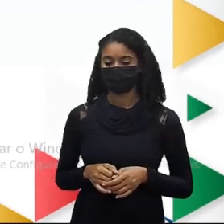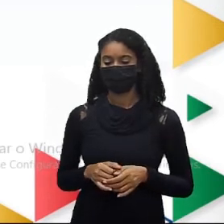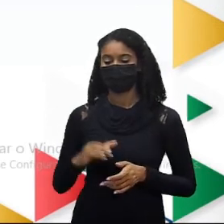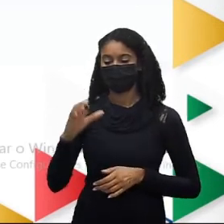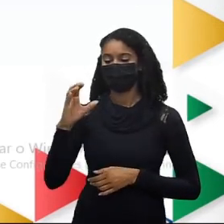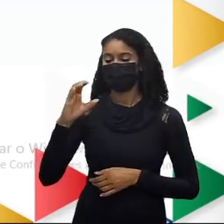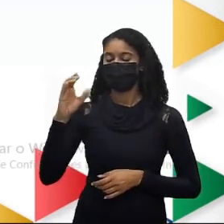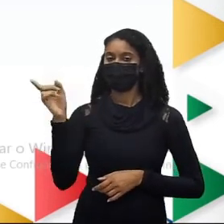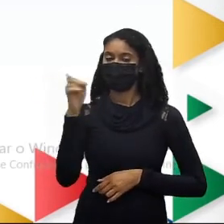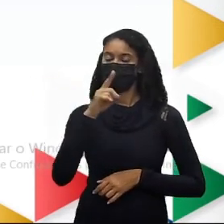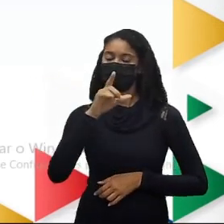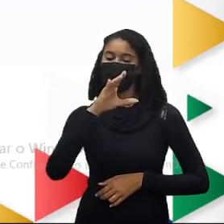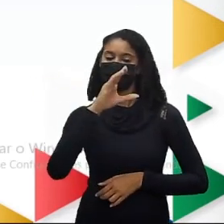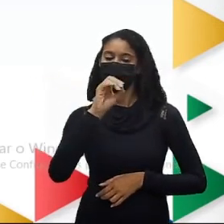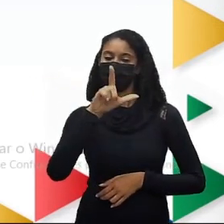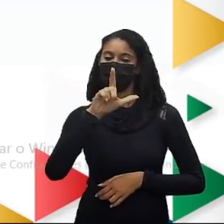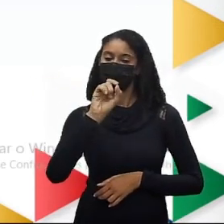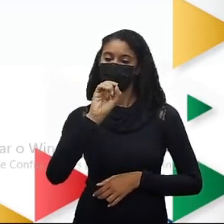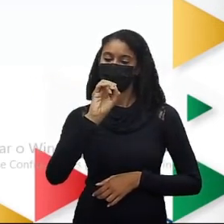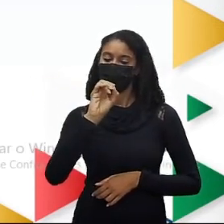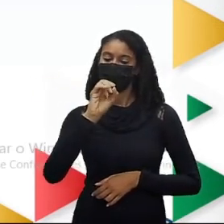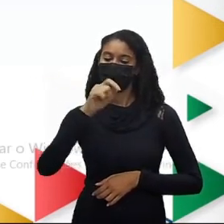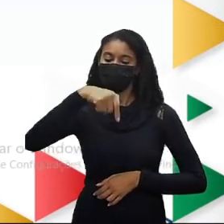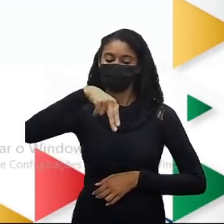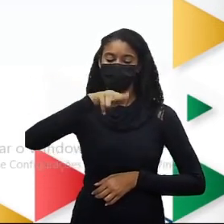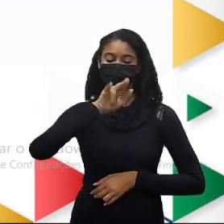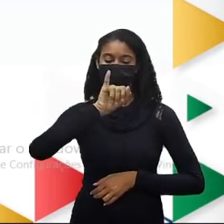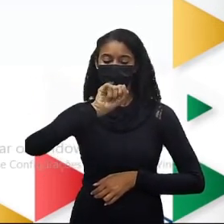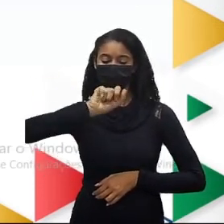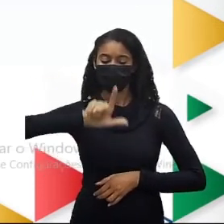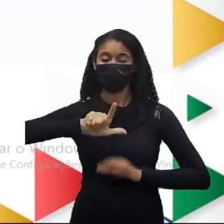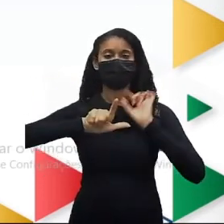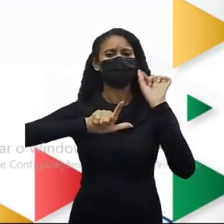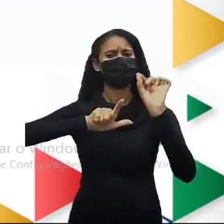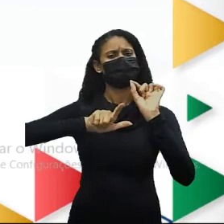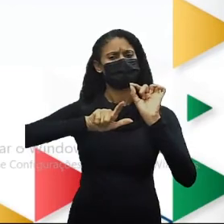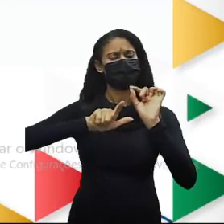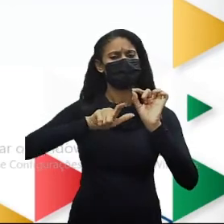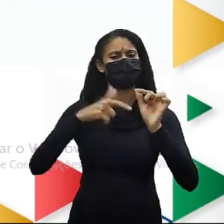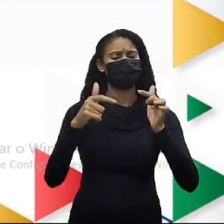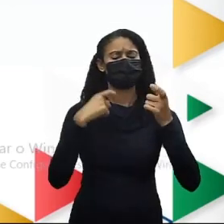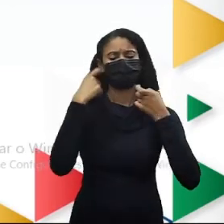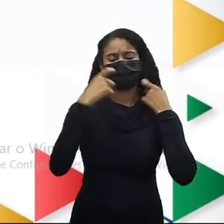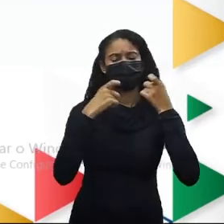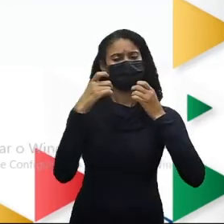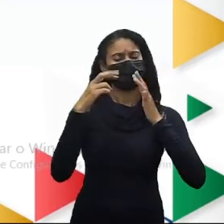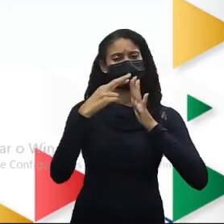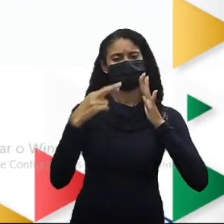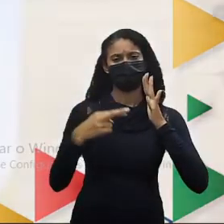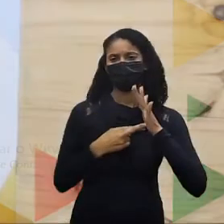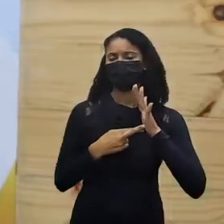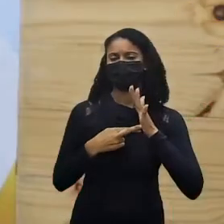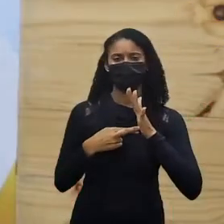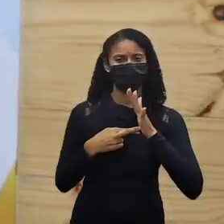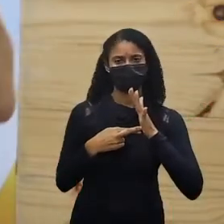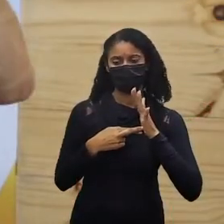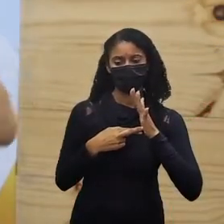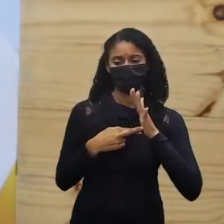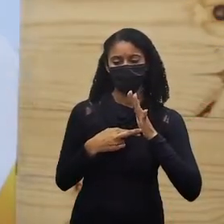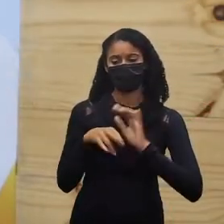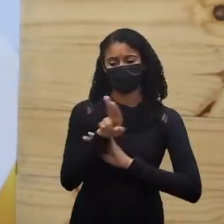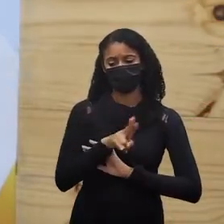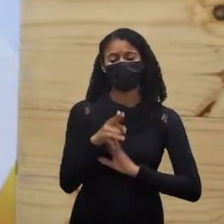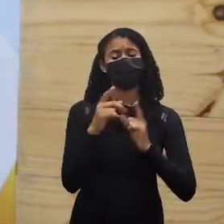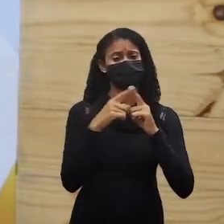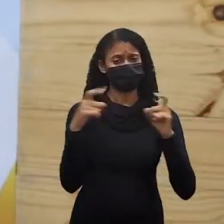o popular, é sem preocupação com a gramática normativa, uso de gírias, uso de